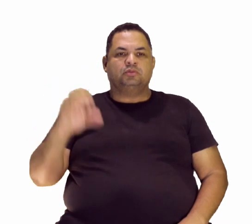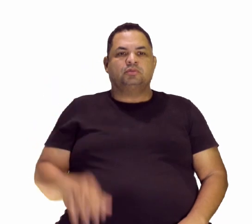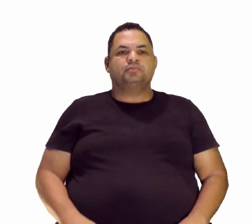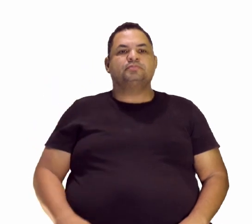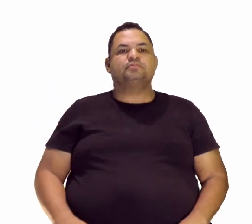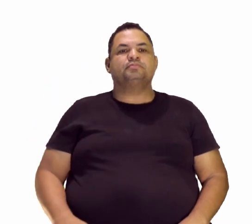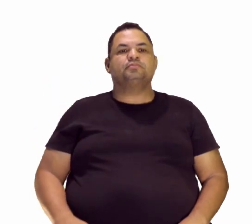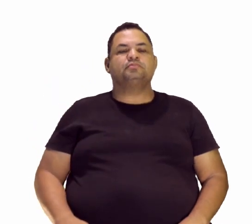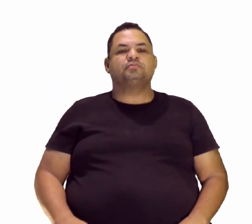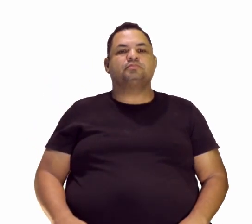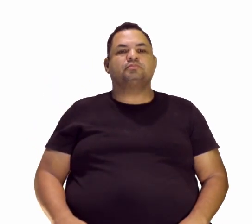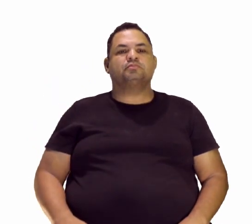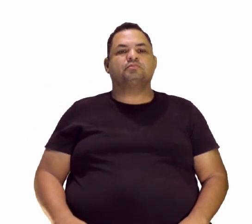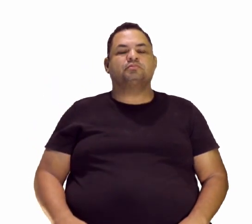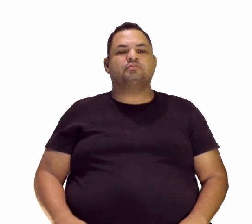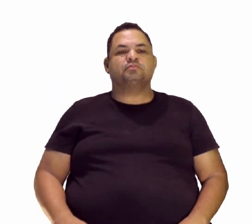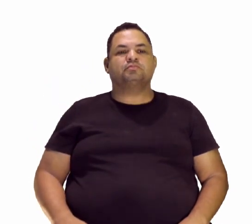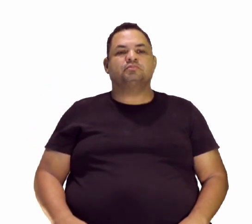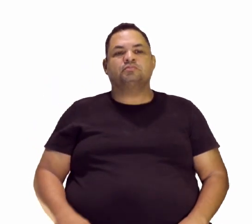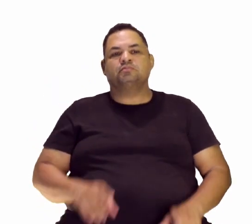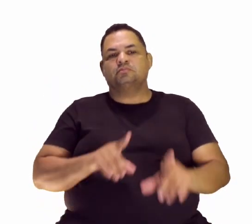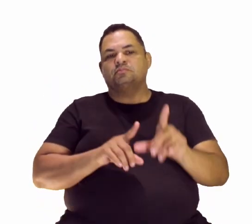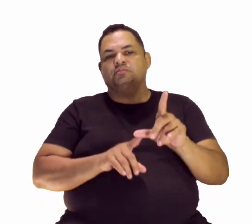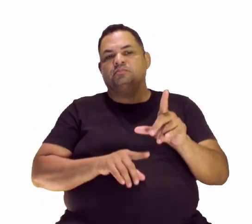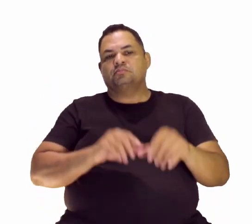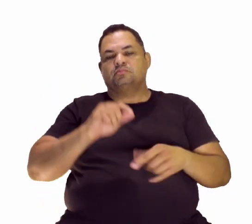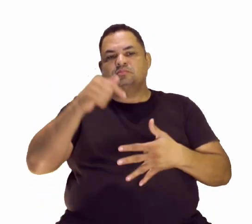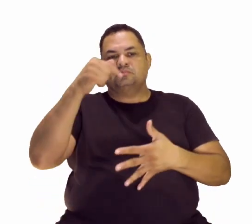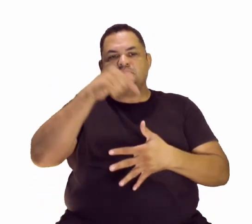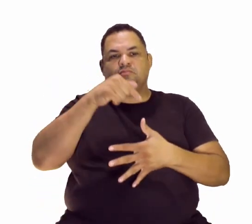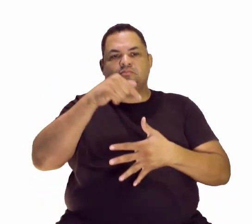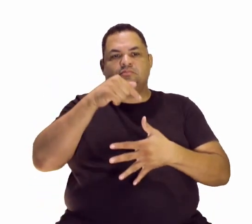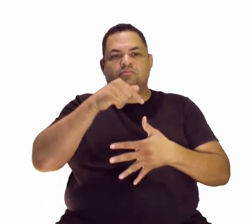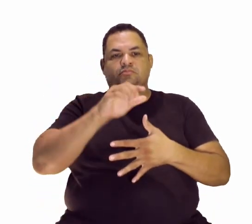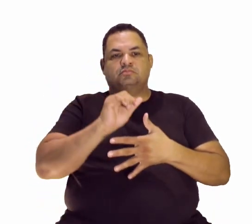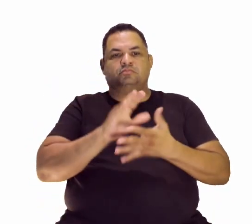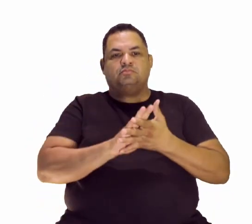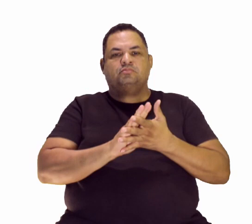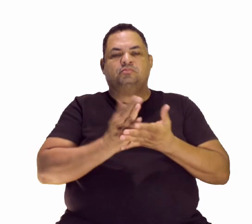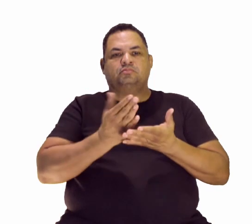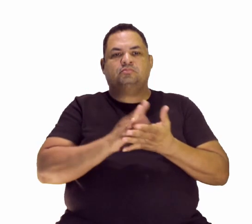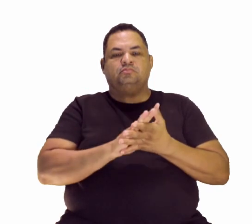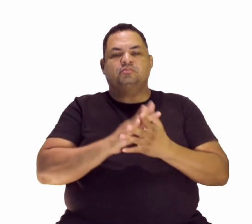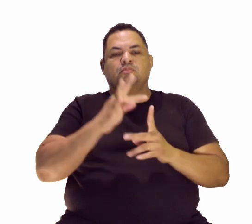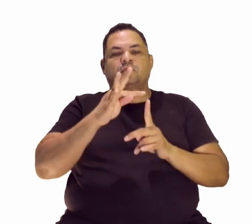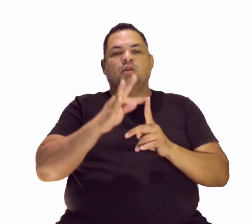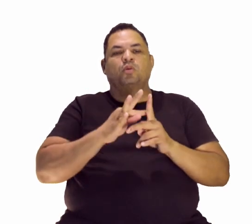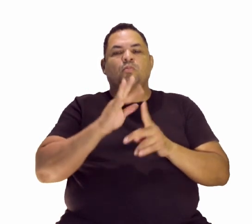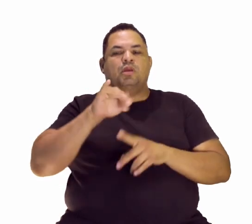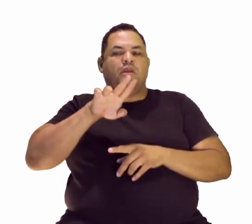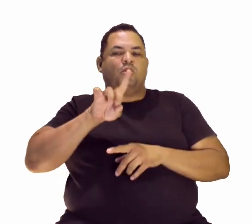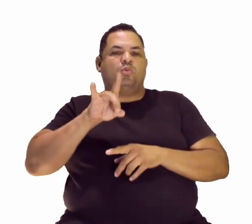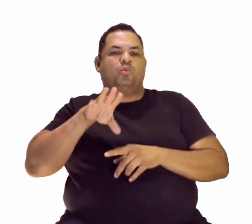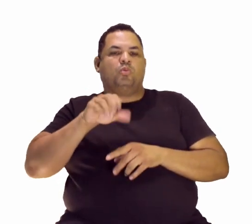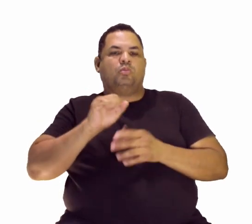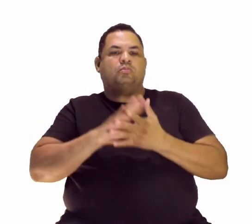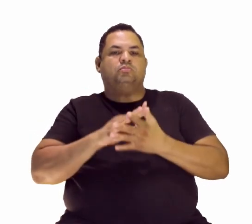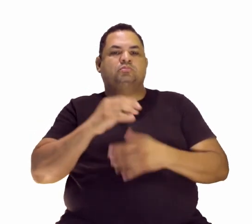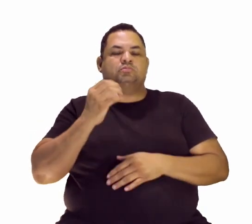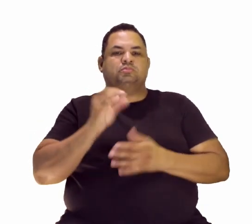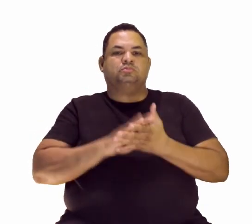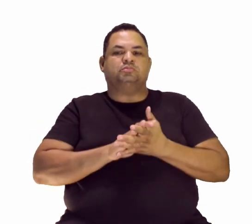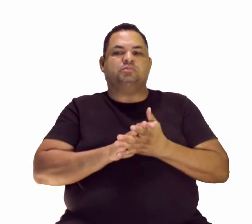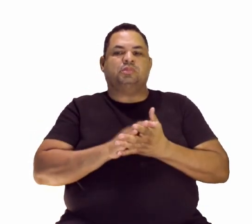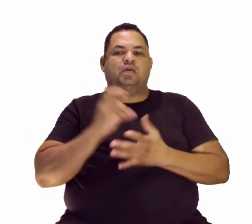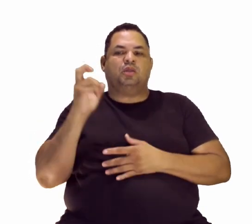aí? Letra A. O mercúrio está localizado no quinto